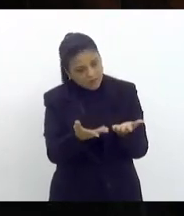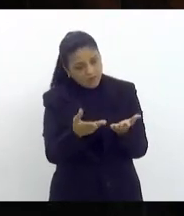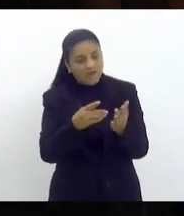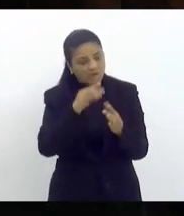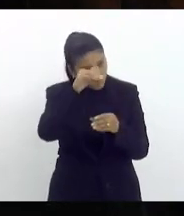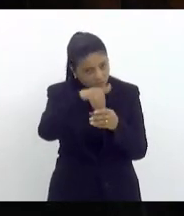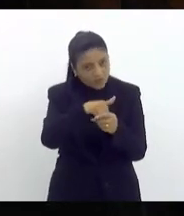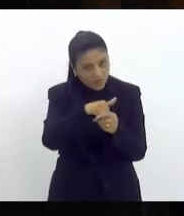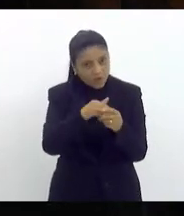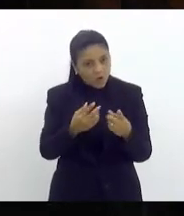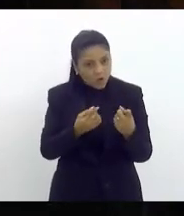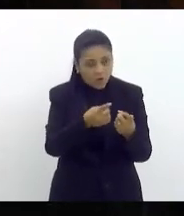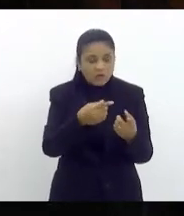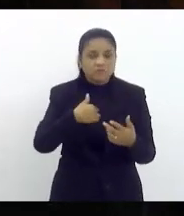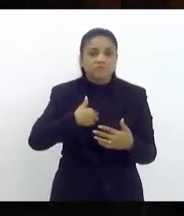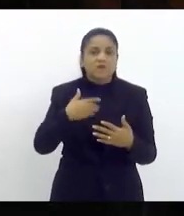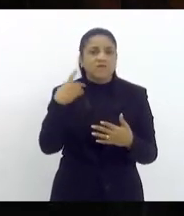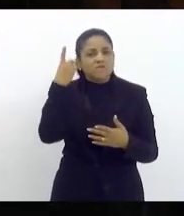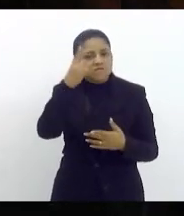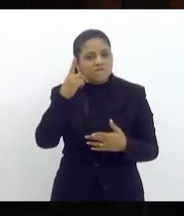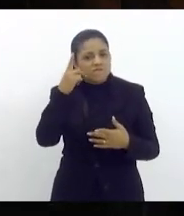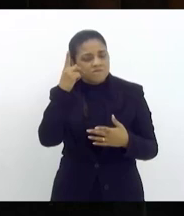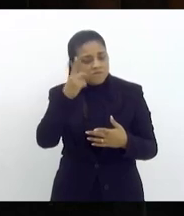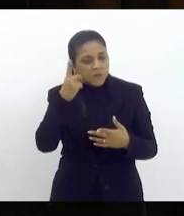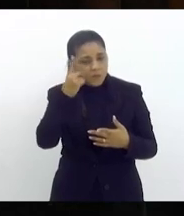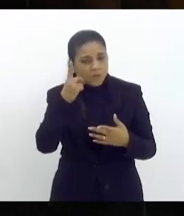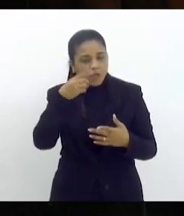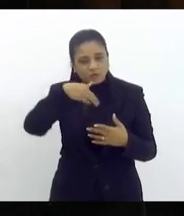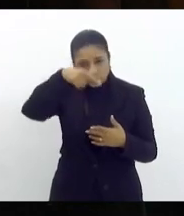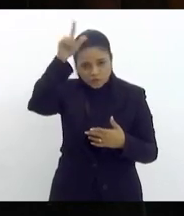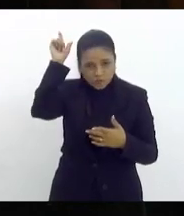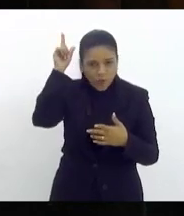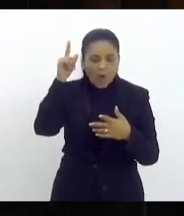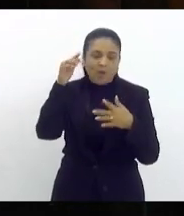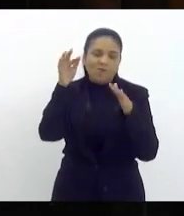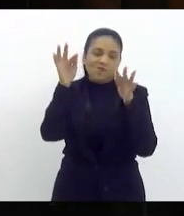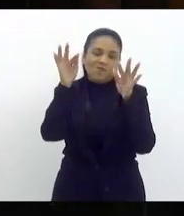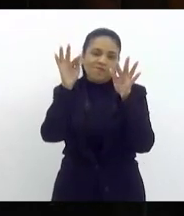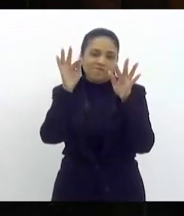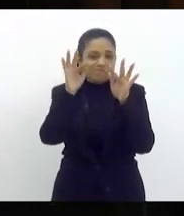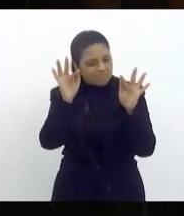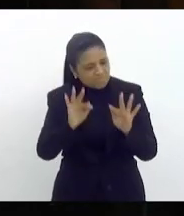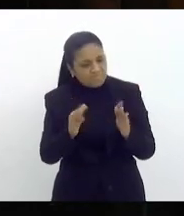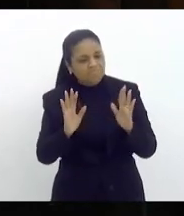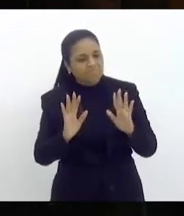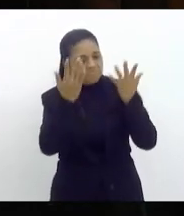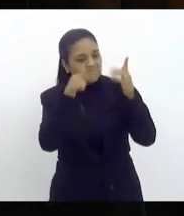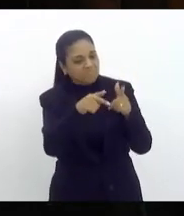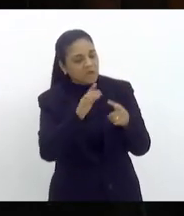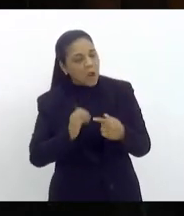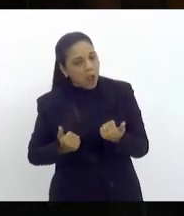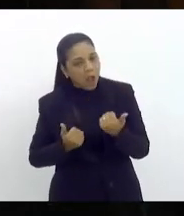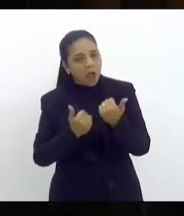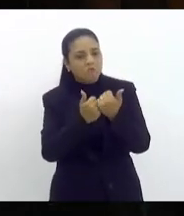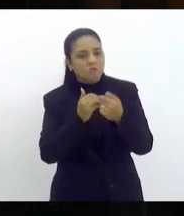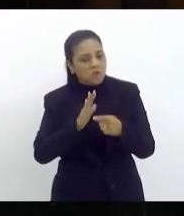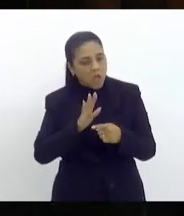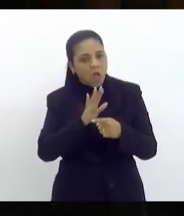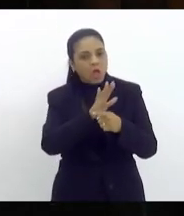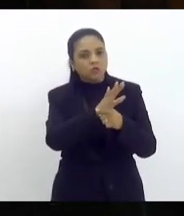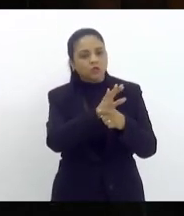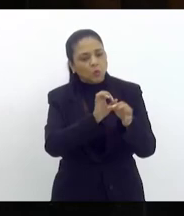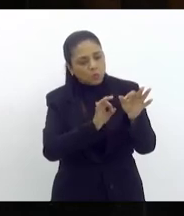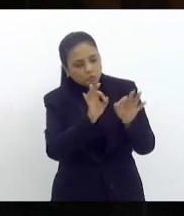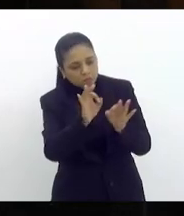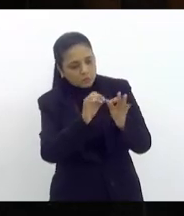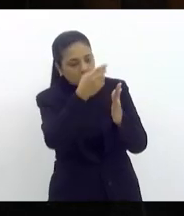felicitar o deputado Luiz Paulo que é um deputado de oposição e que contribuiu imensamente com a confecção